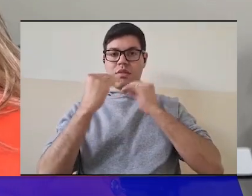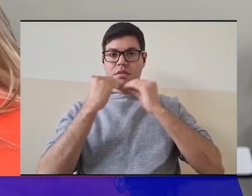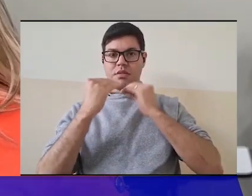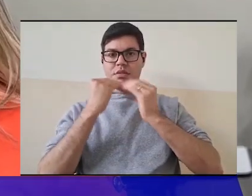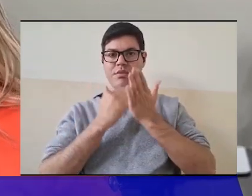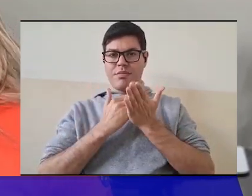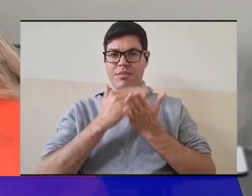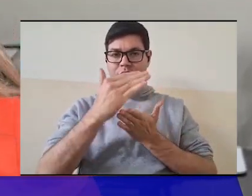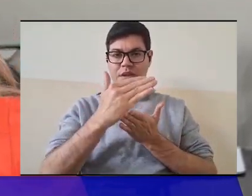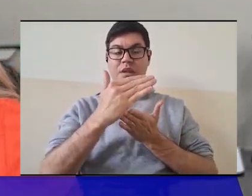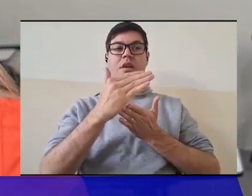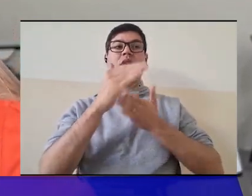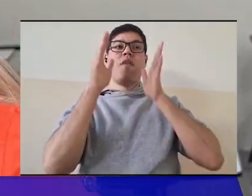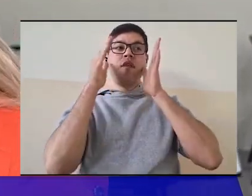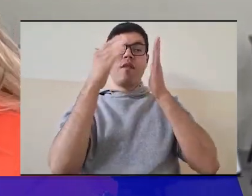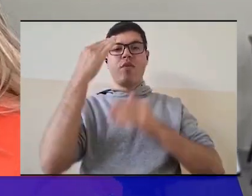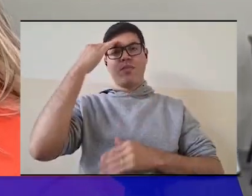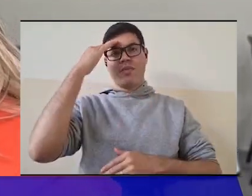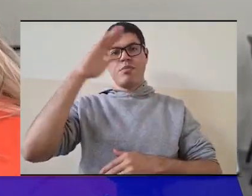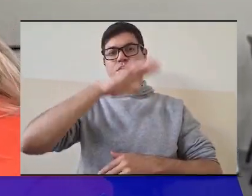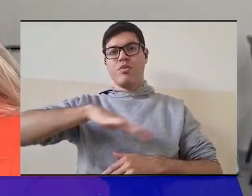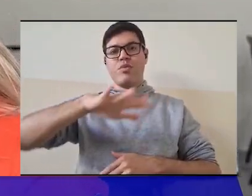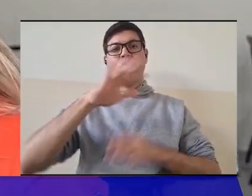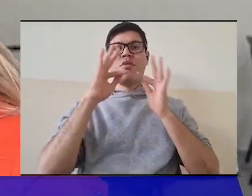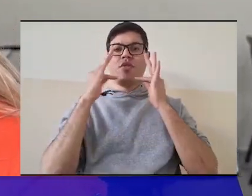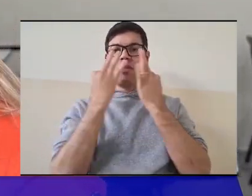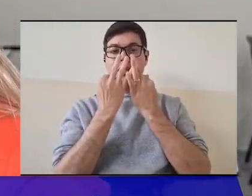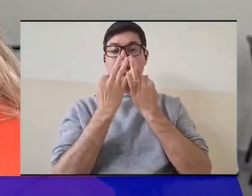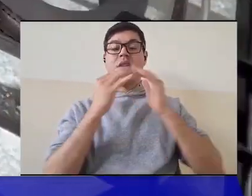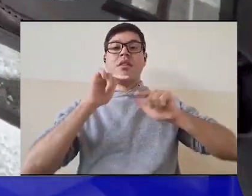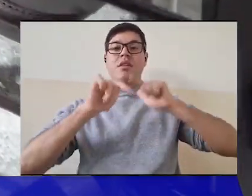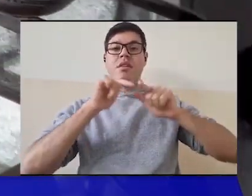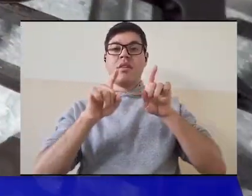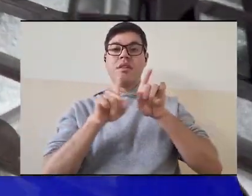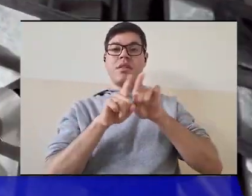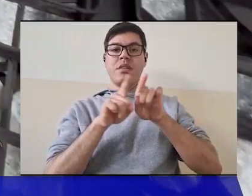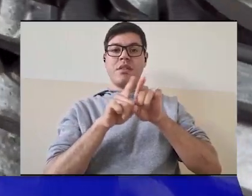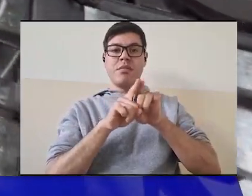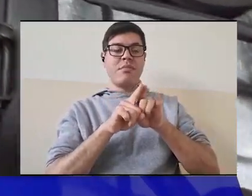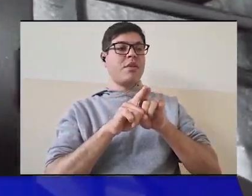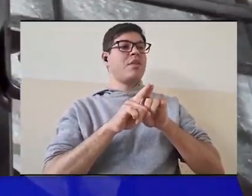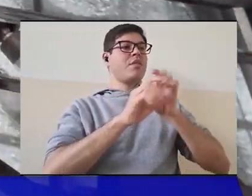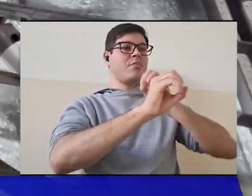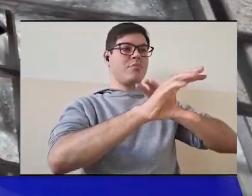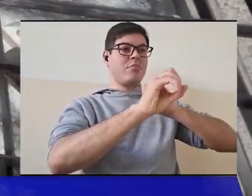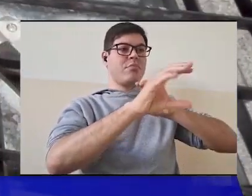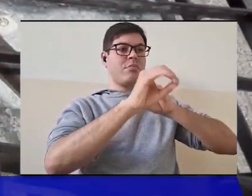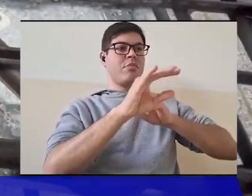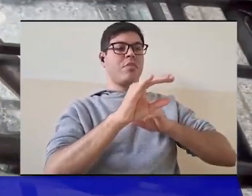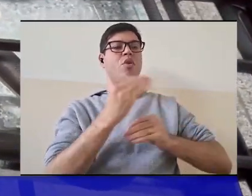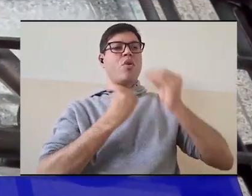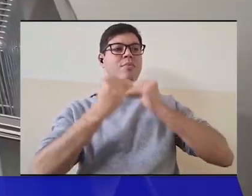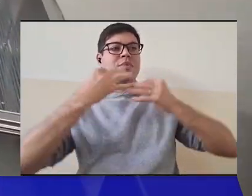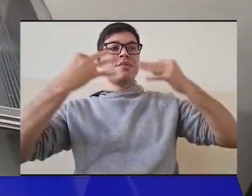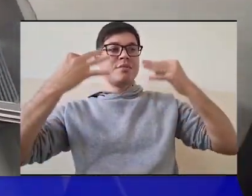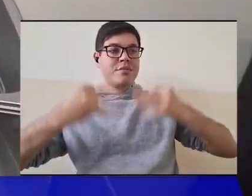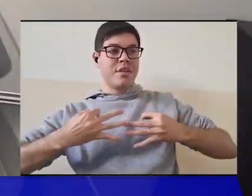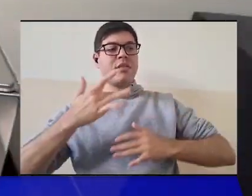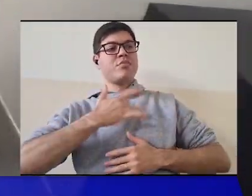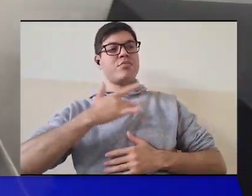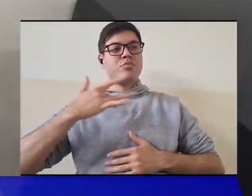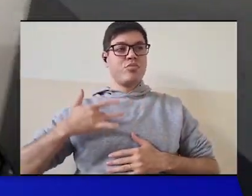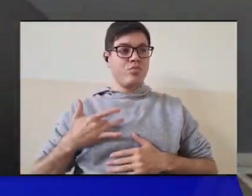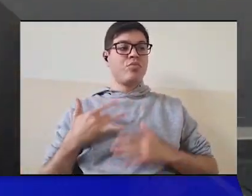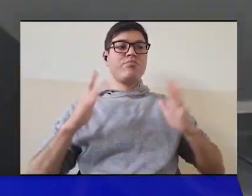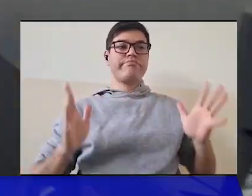né? Que é um foco principal da família. A gente vai trabalhar também educação, né? Alimentar,